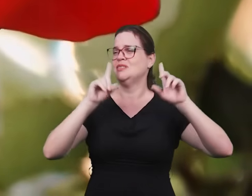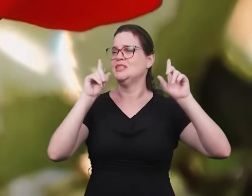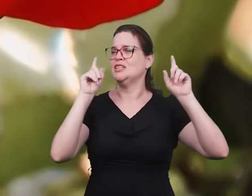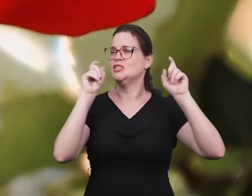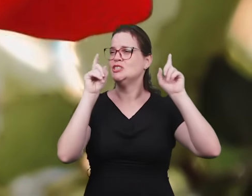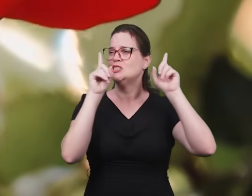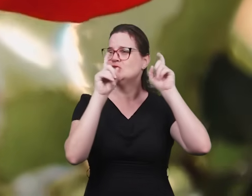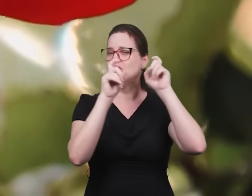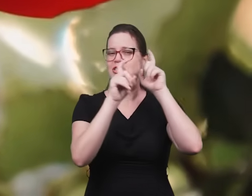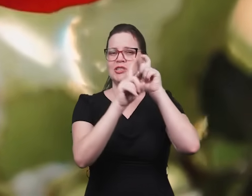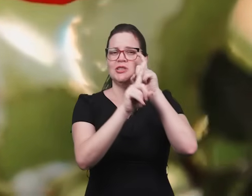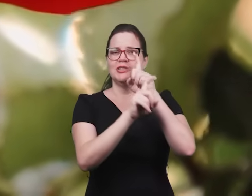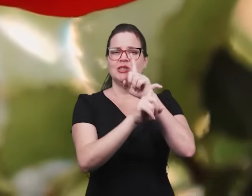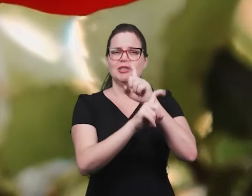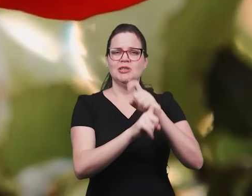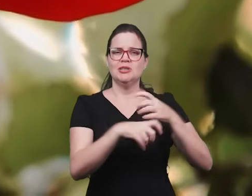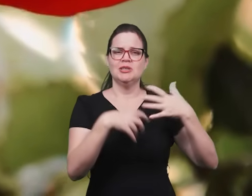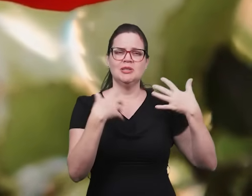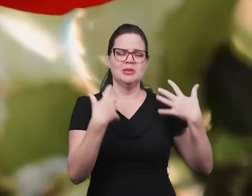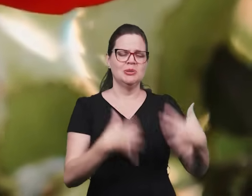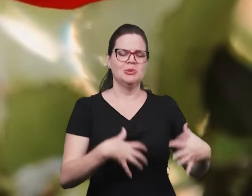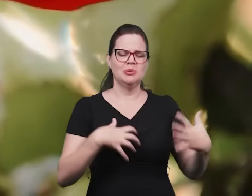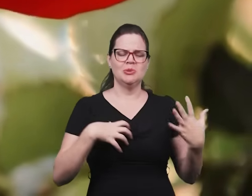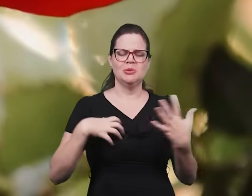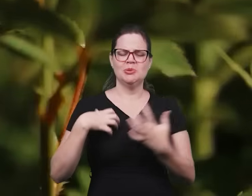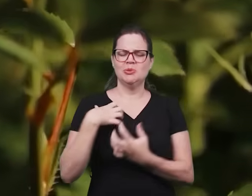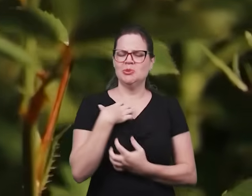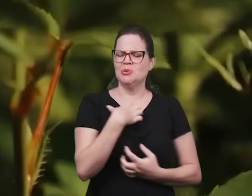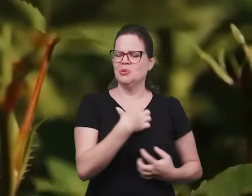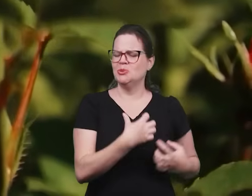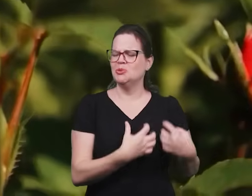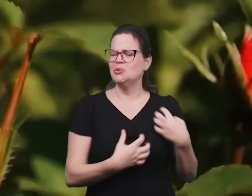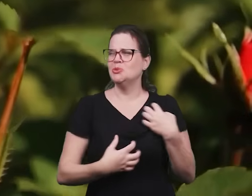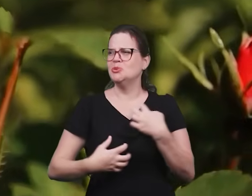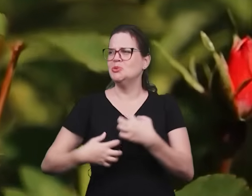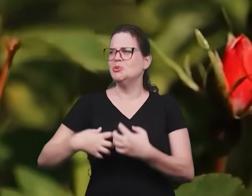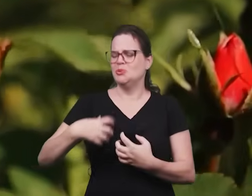Ainda que seja dor